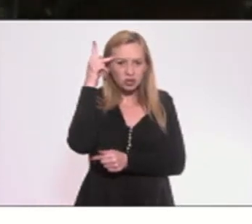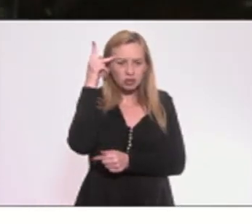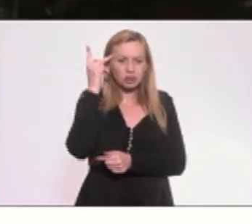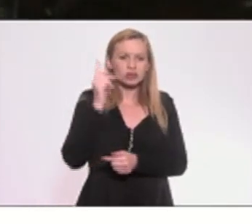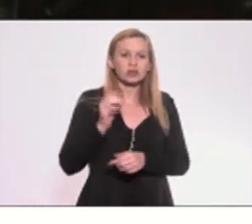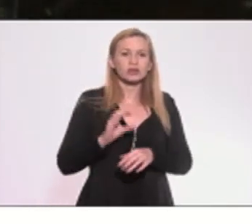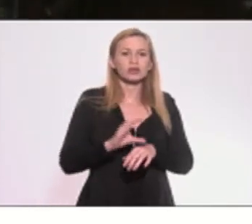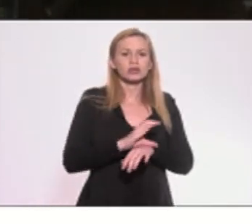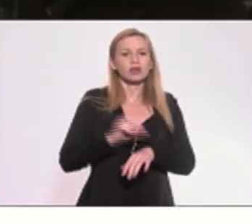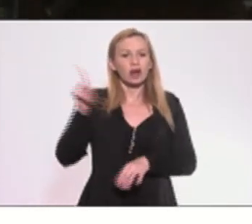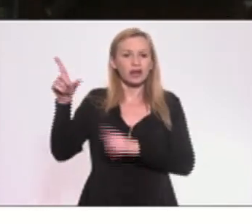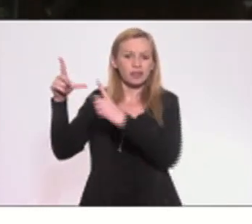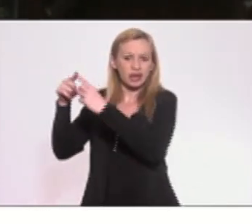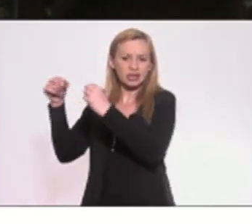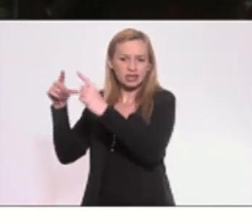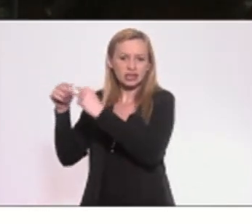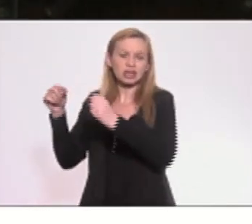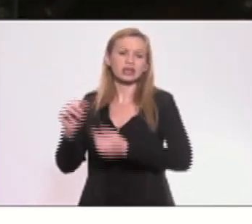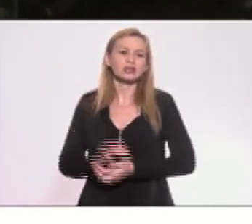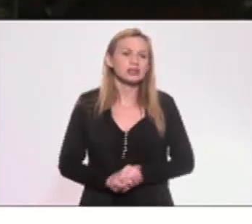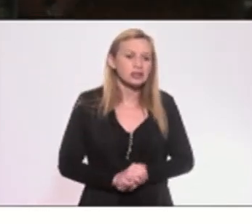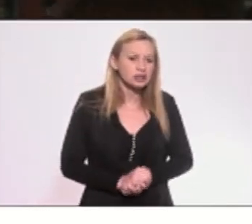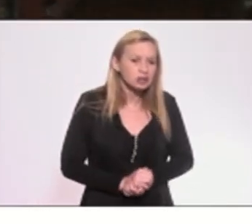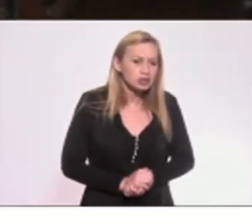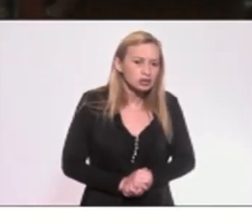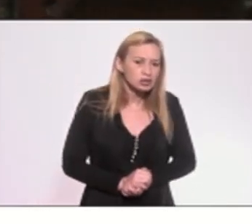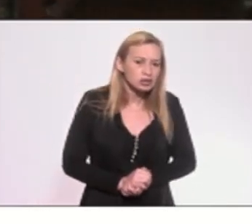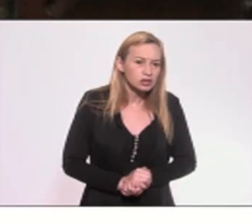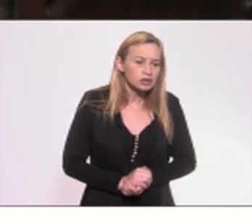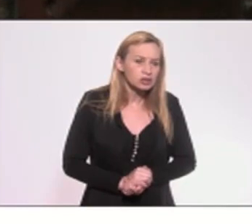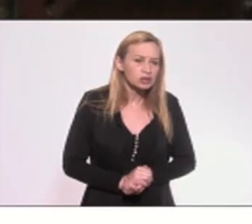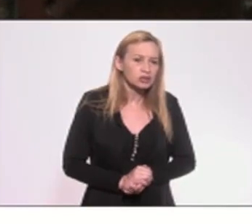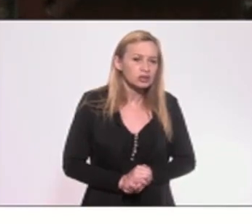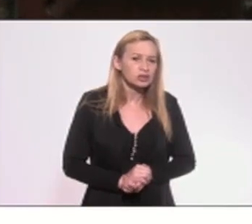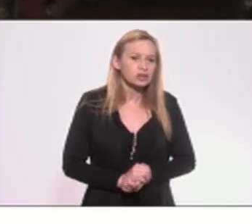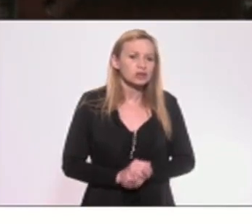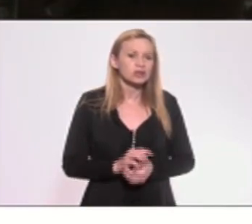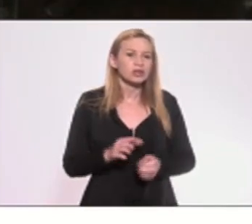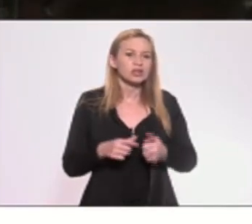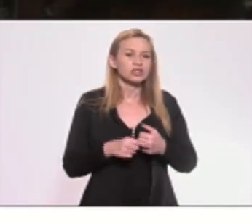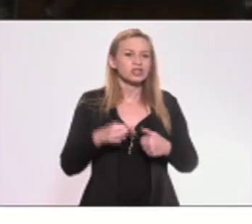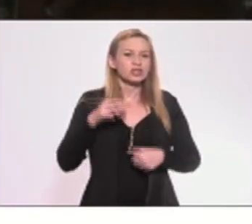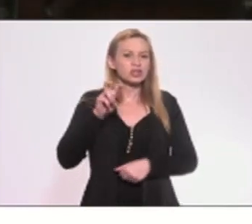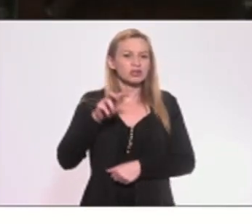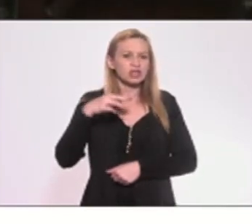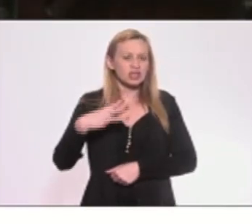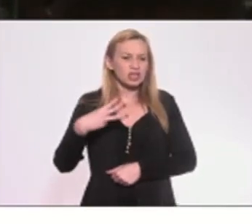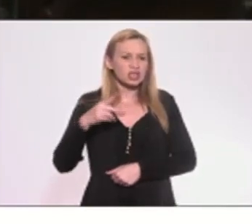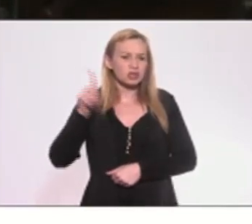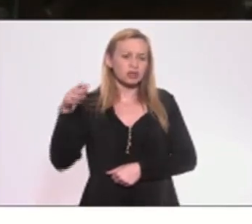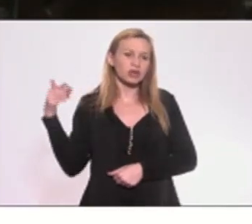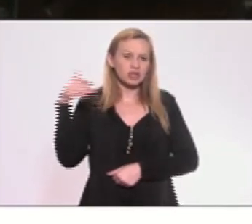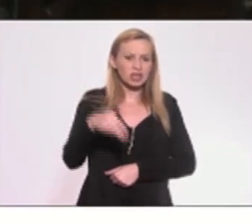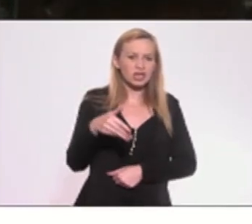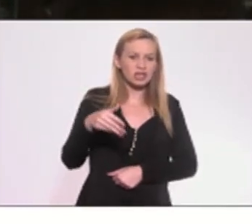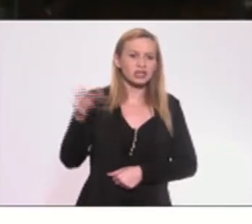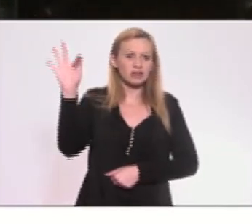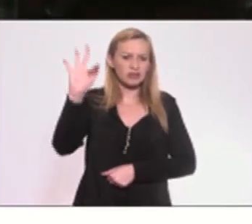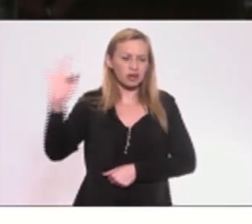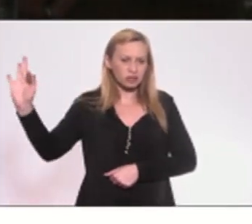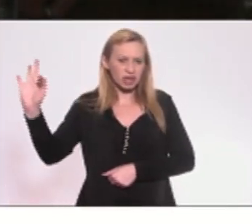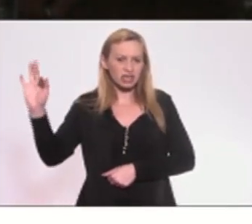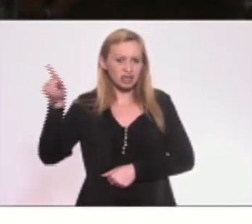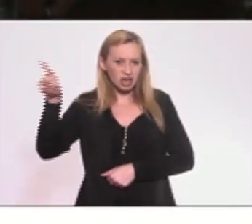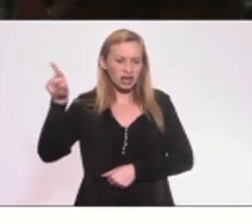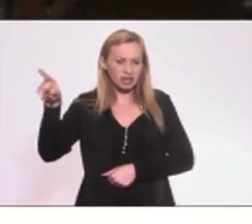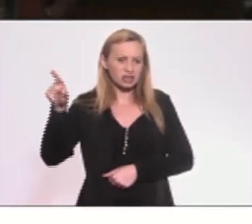Brasília sobre o artigo 53, porque quando eu entrei na faculdade em 97, isso já estava escrito. Não fui eu que inventei a